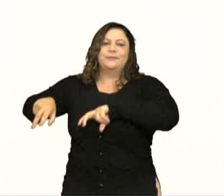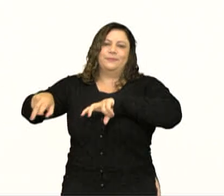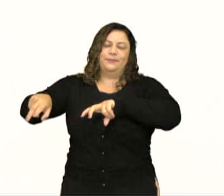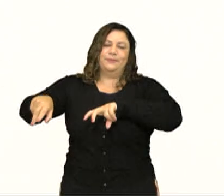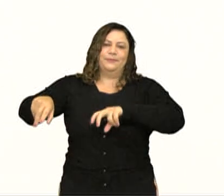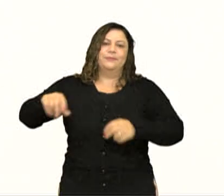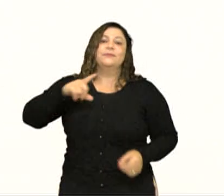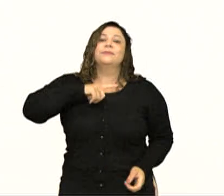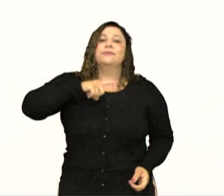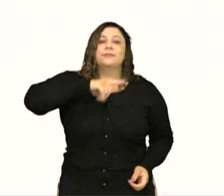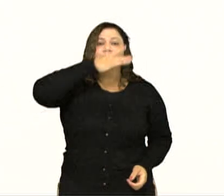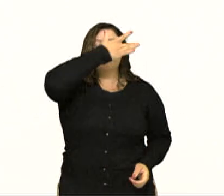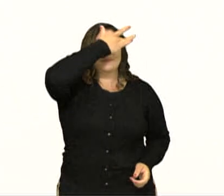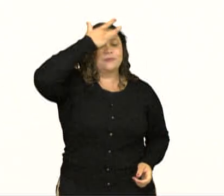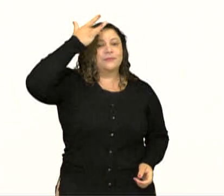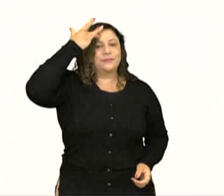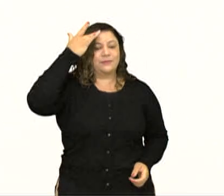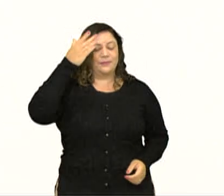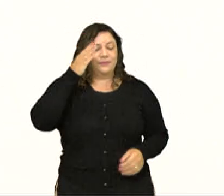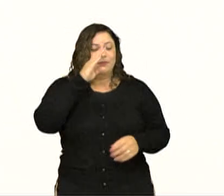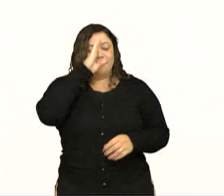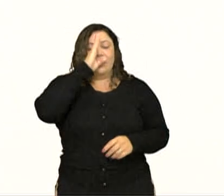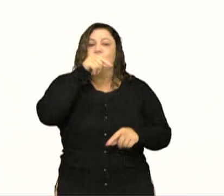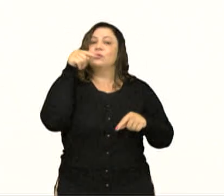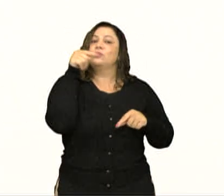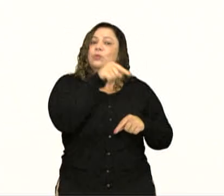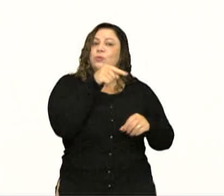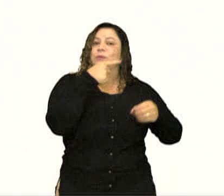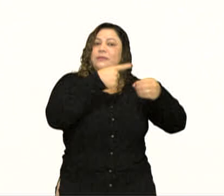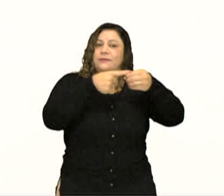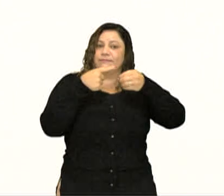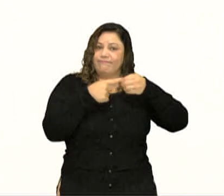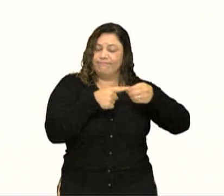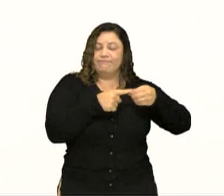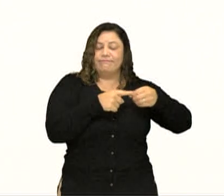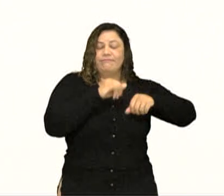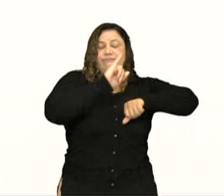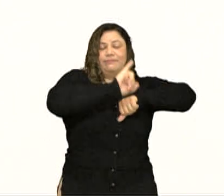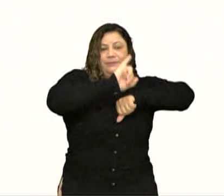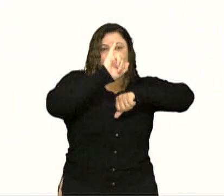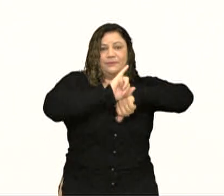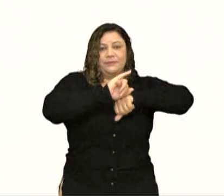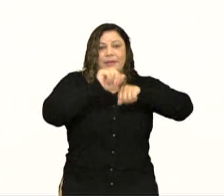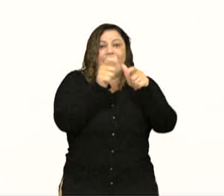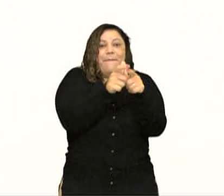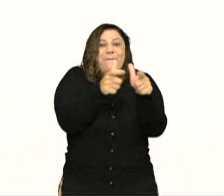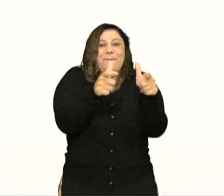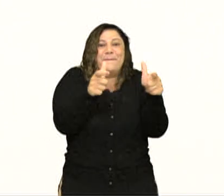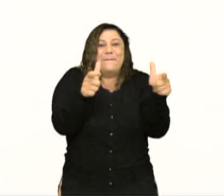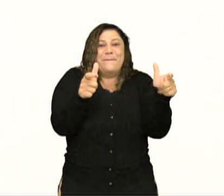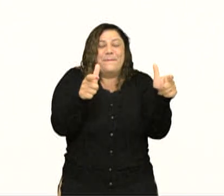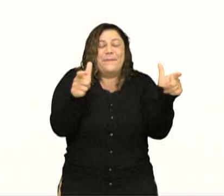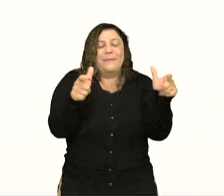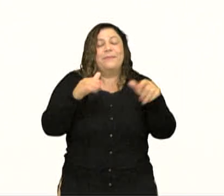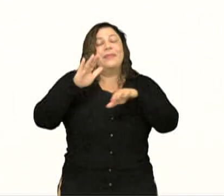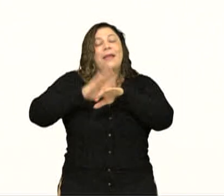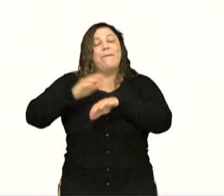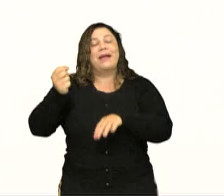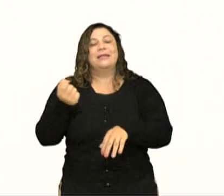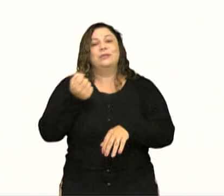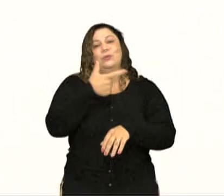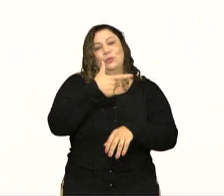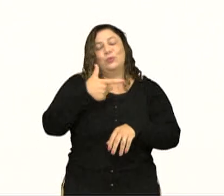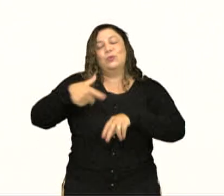pessoas concentradas nas cidades, nos grandes centros urbanos, em maior quantidade do que no espaço